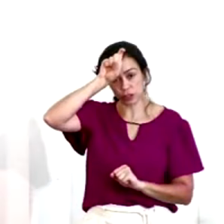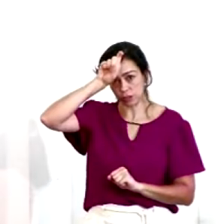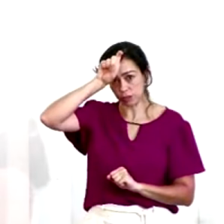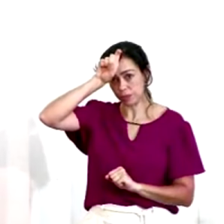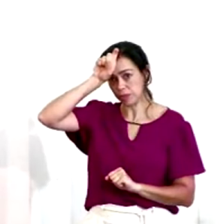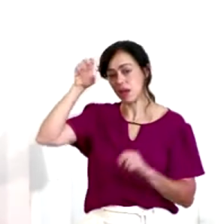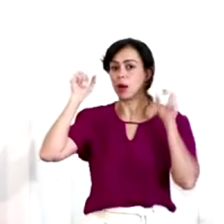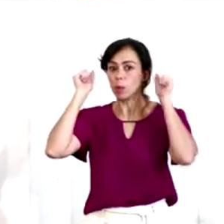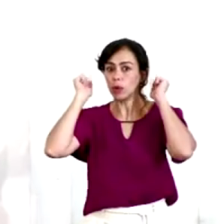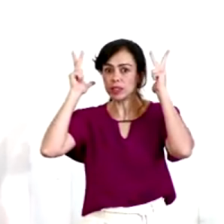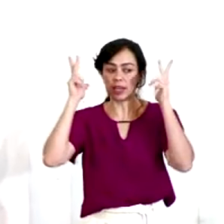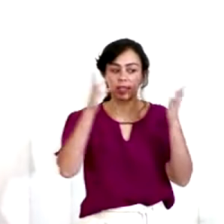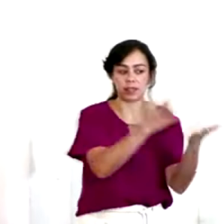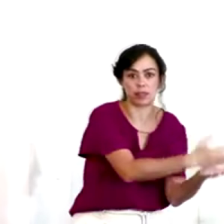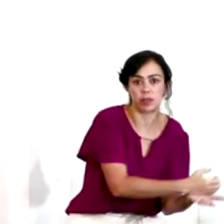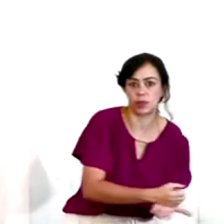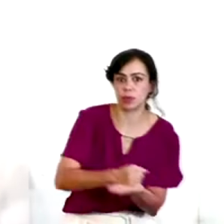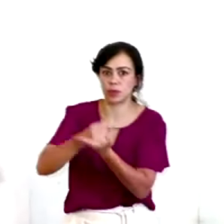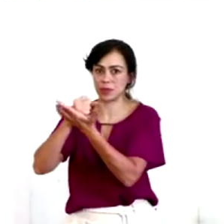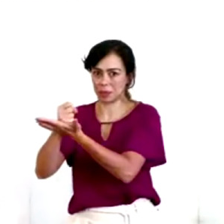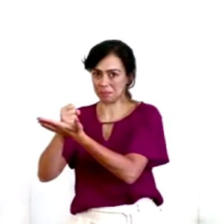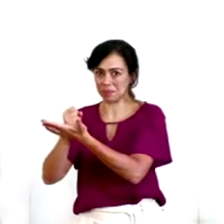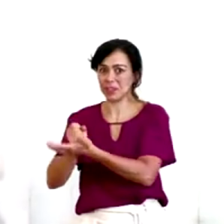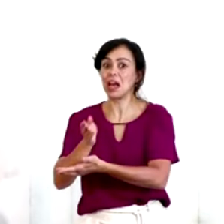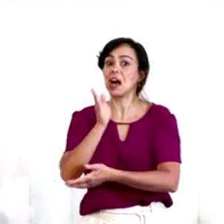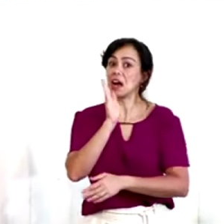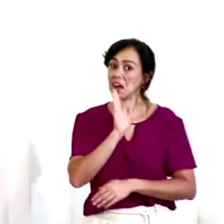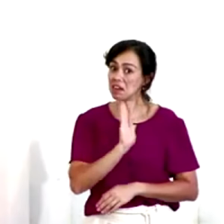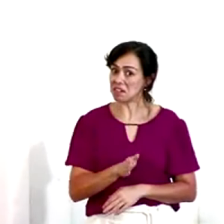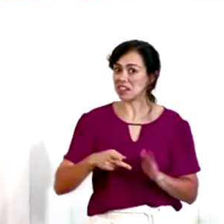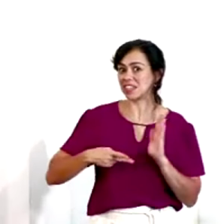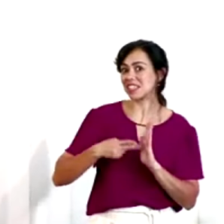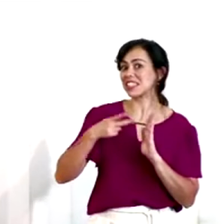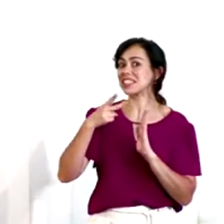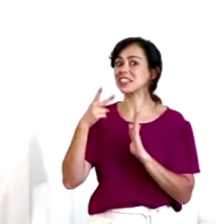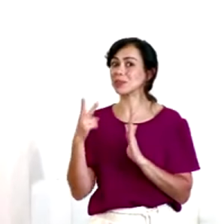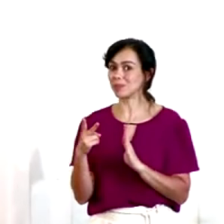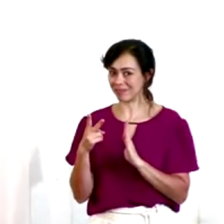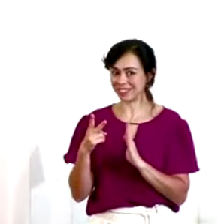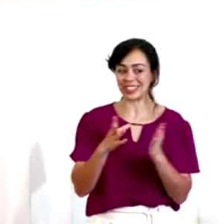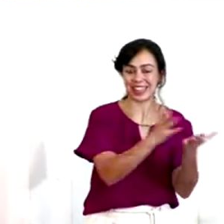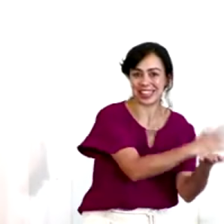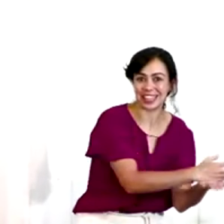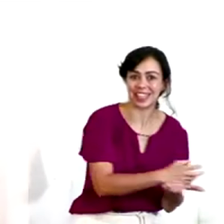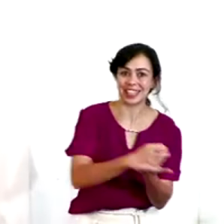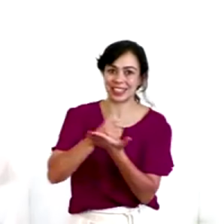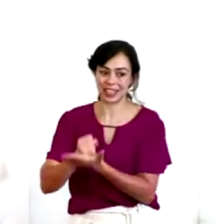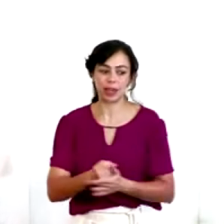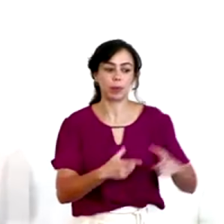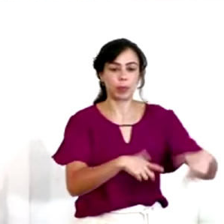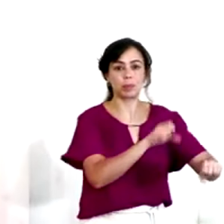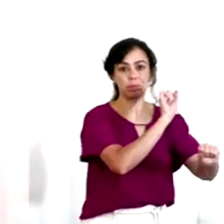do Egito o seu povo e levá-los e conduzi-los à terra prometida.